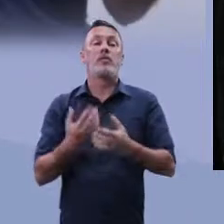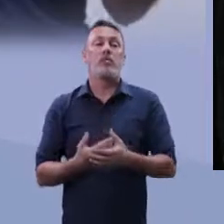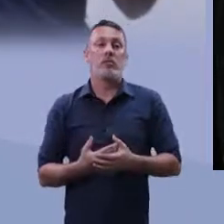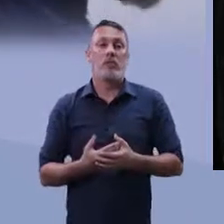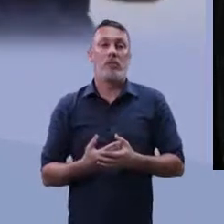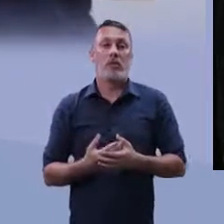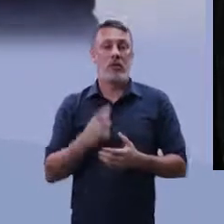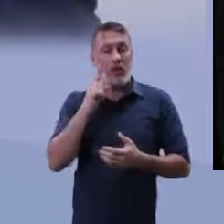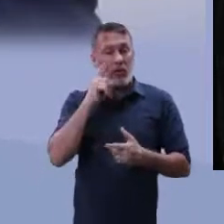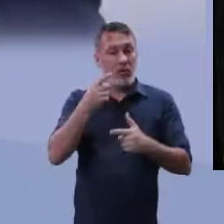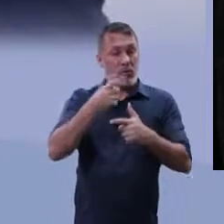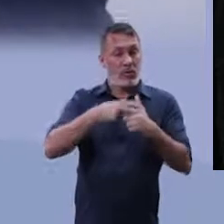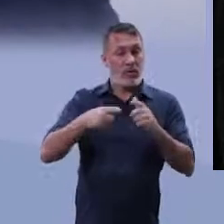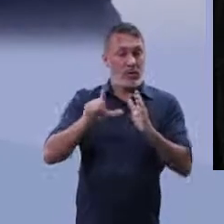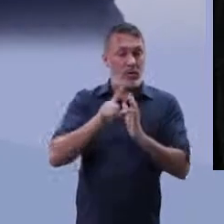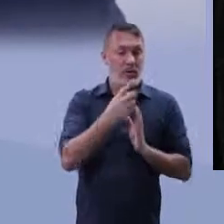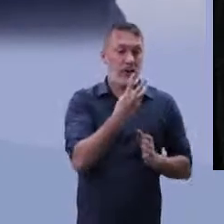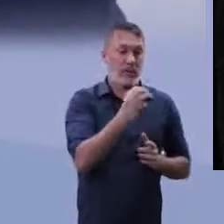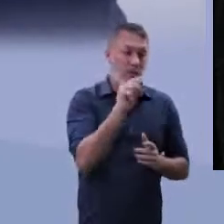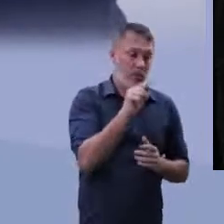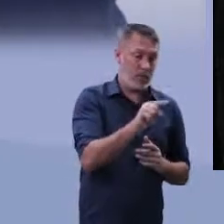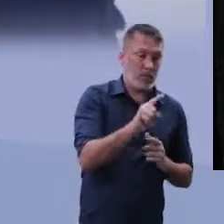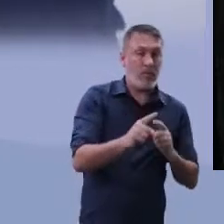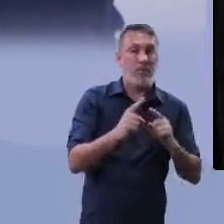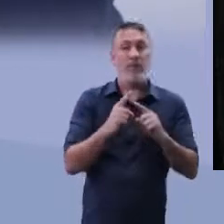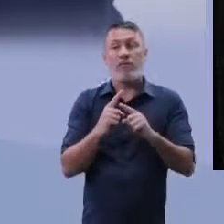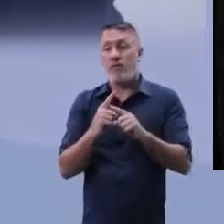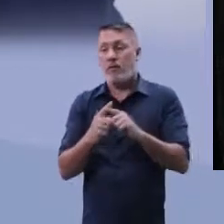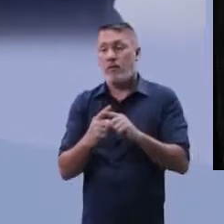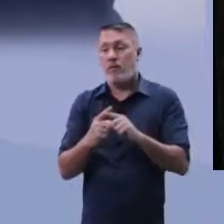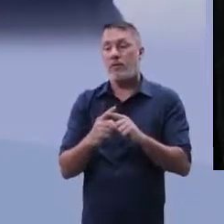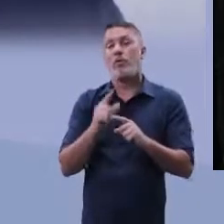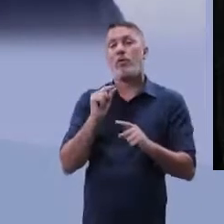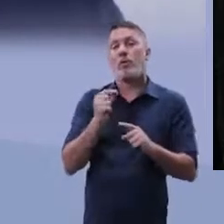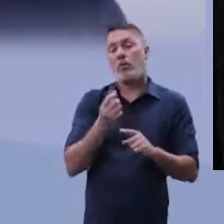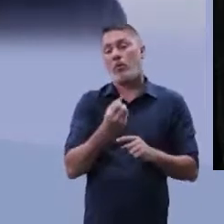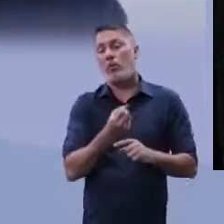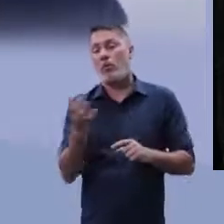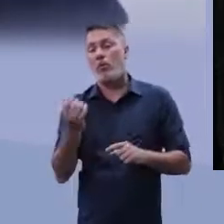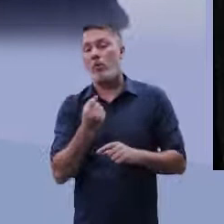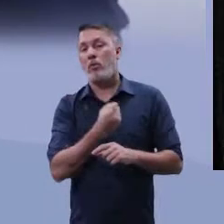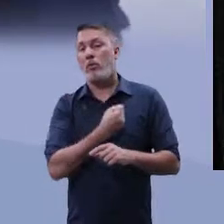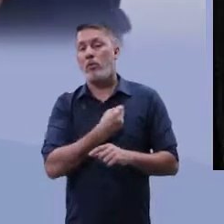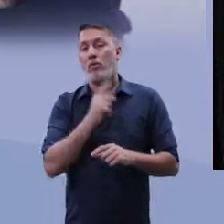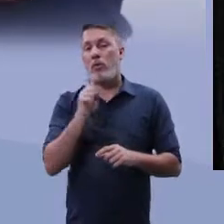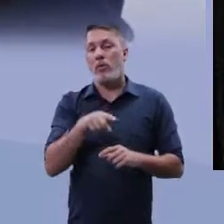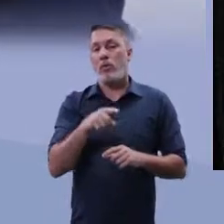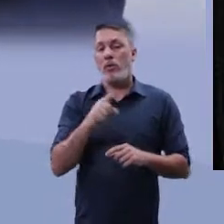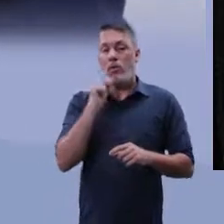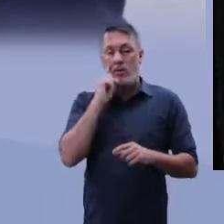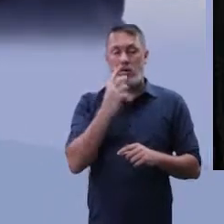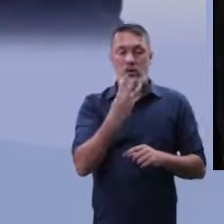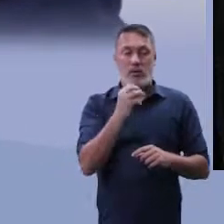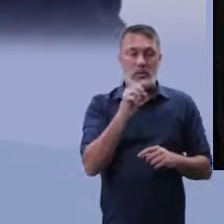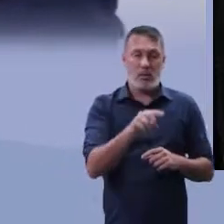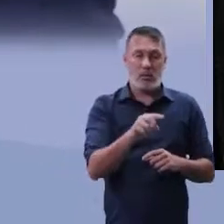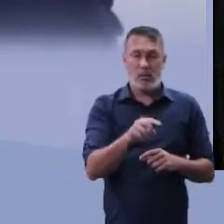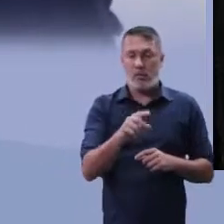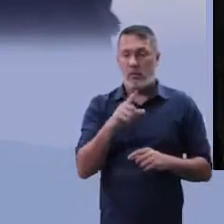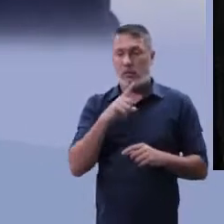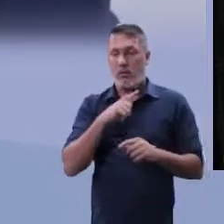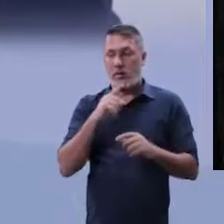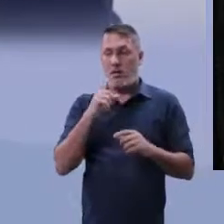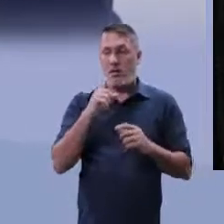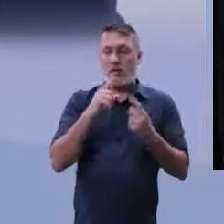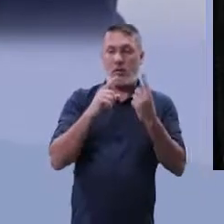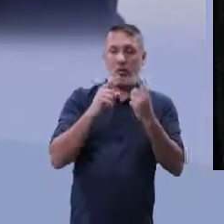M da multiplicação, você vai pegar o resultado da divisão, 30 mil, e multiplicar pelos números proporcionais.